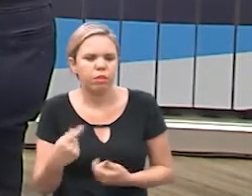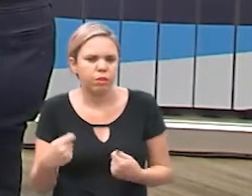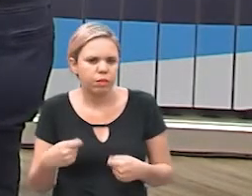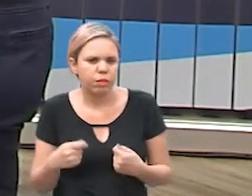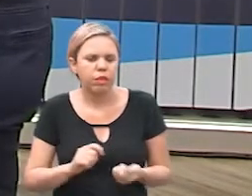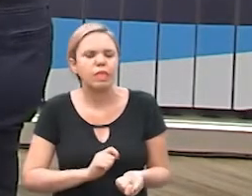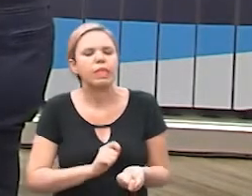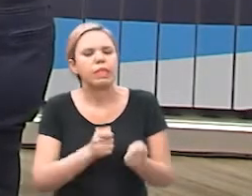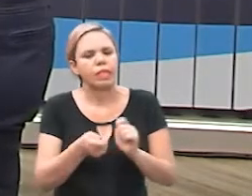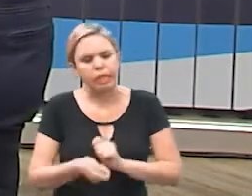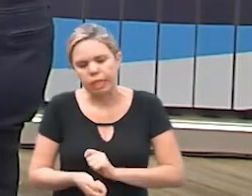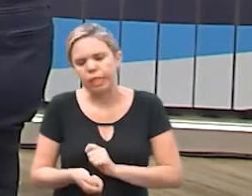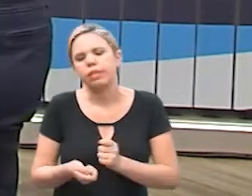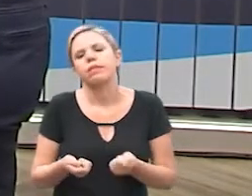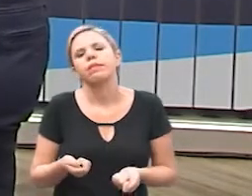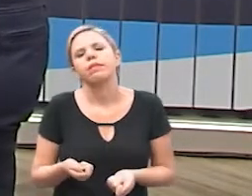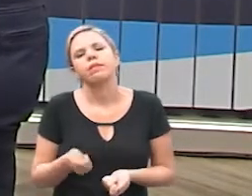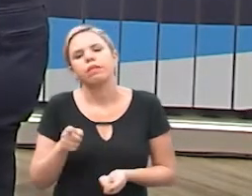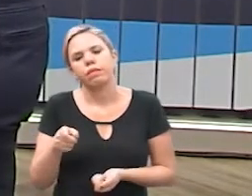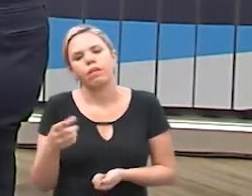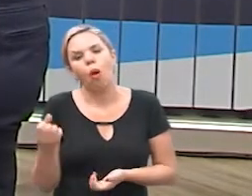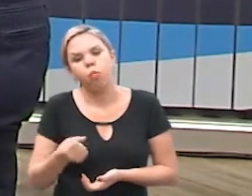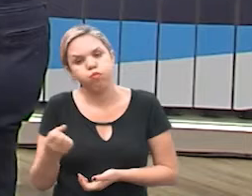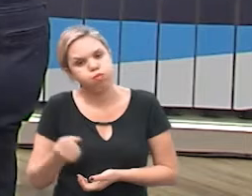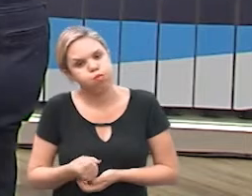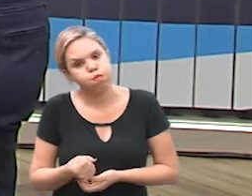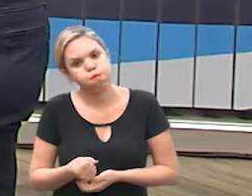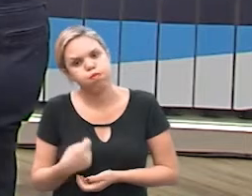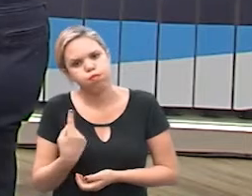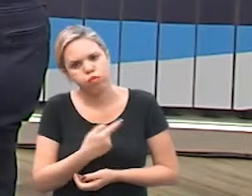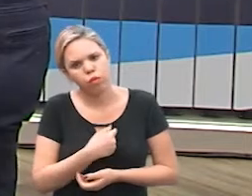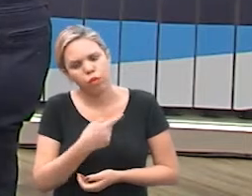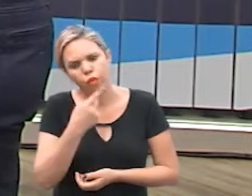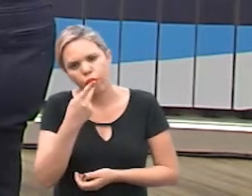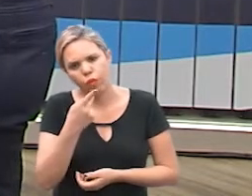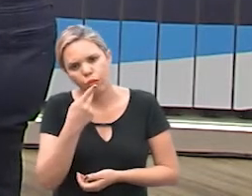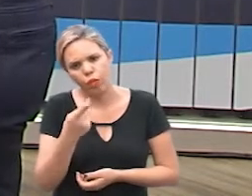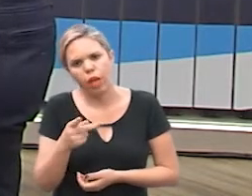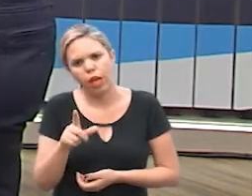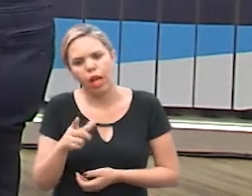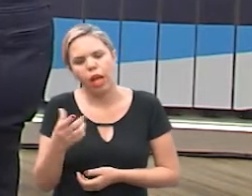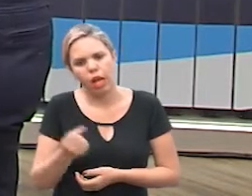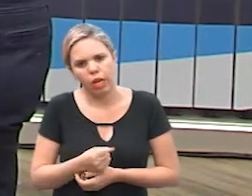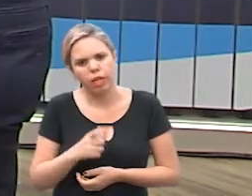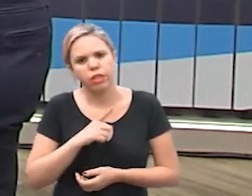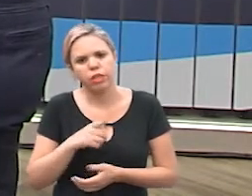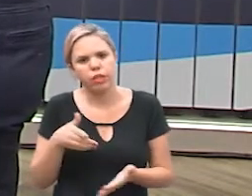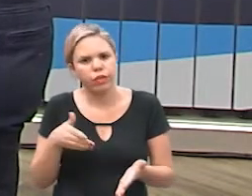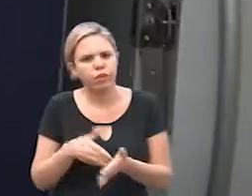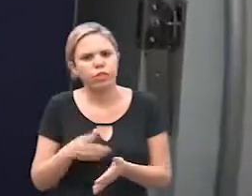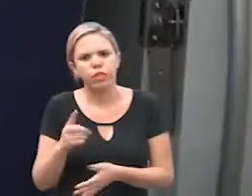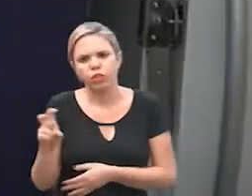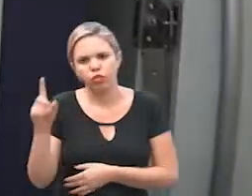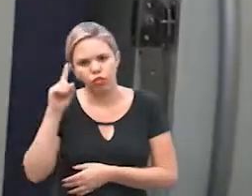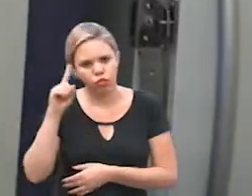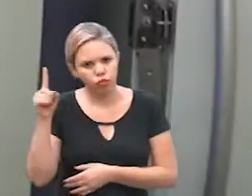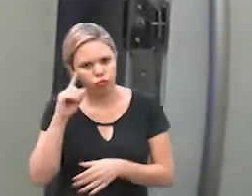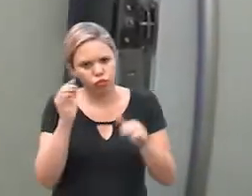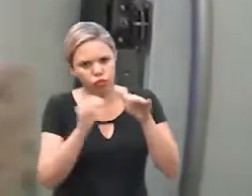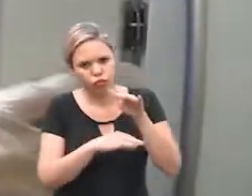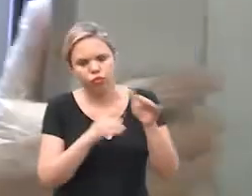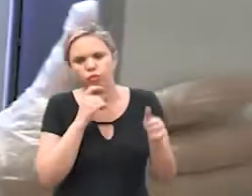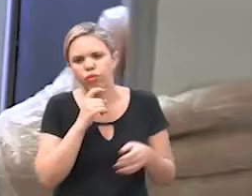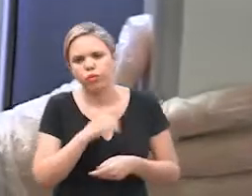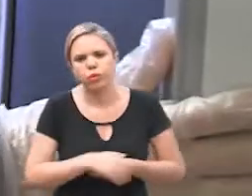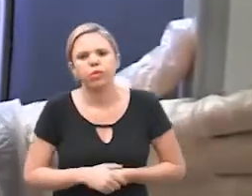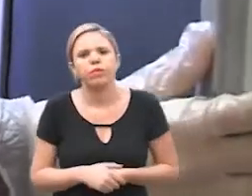precisa datar, né? Porque esse leite, que é o leite que a gente chama de leite cru, ele tem a validade de 15 dias no